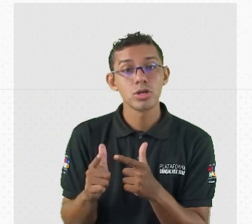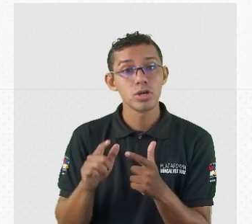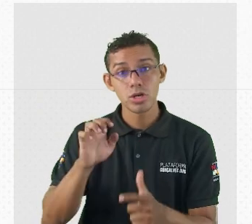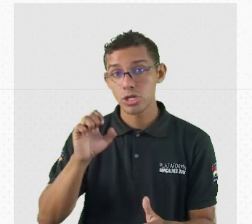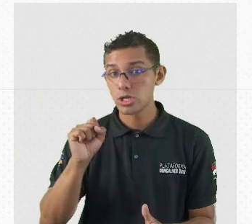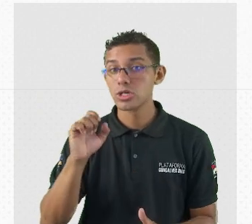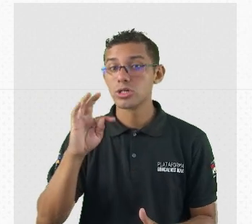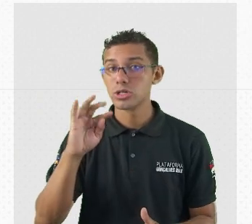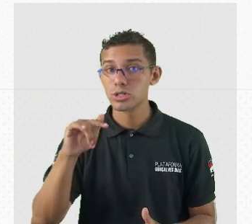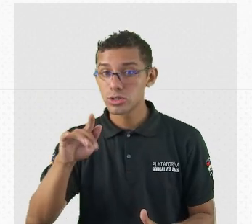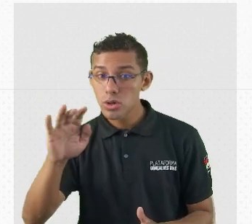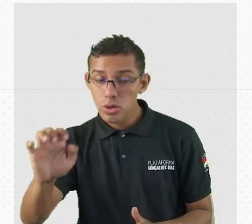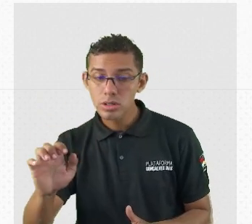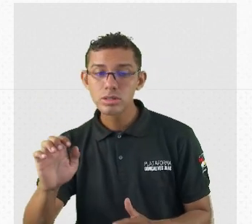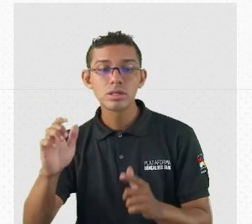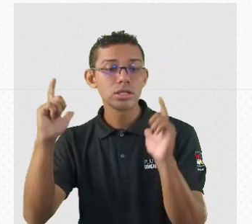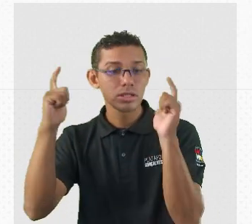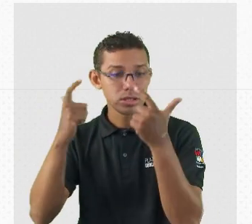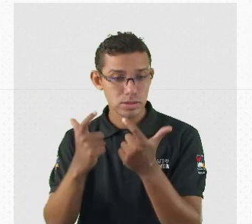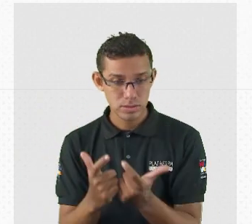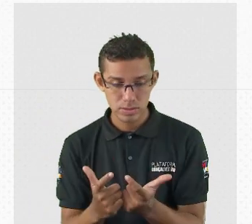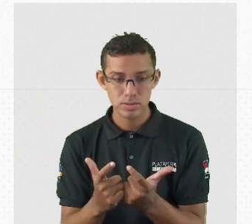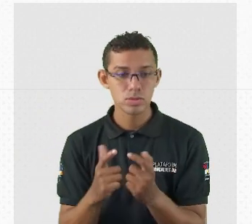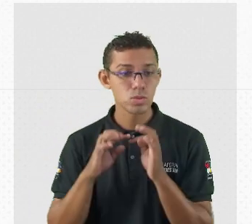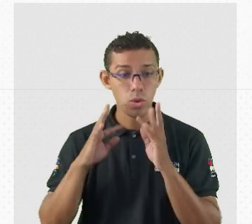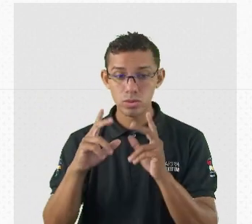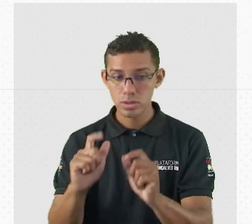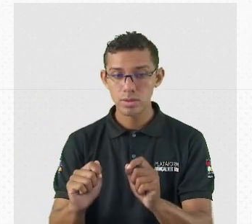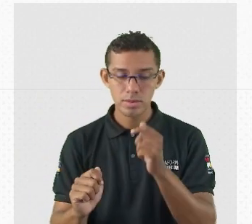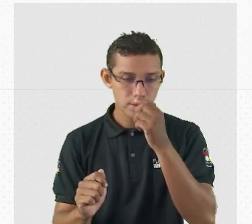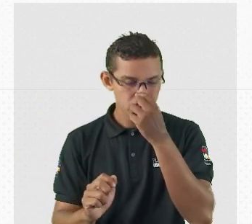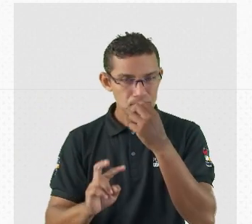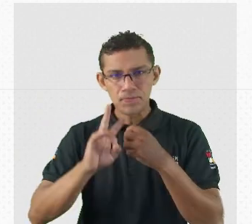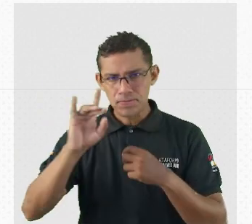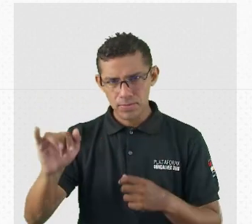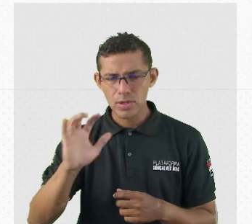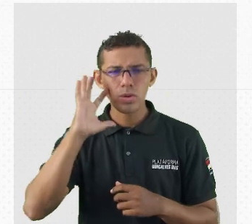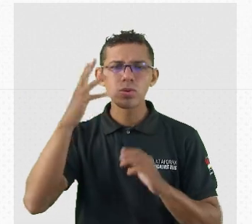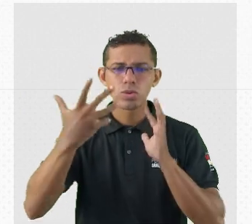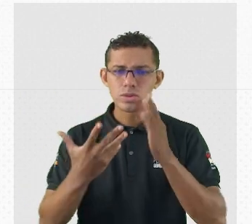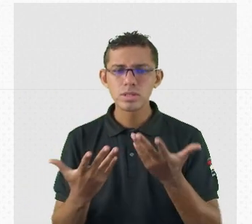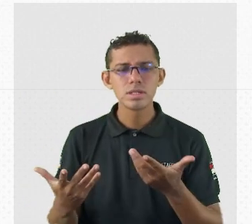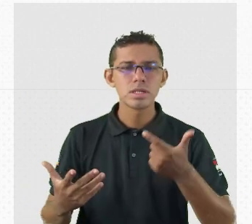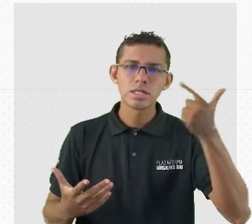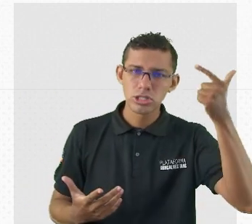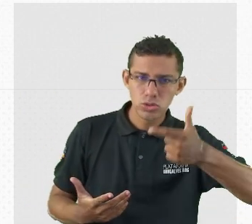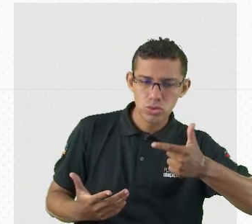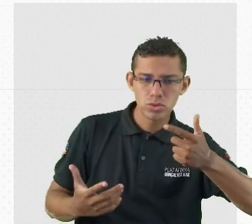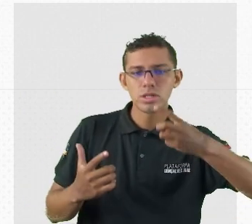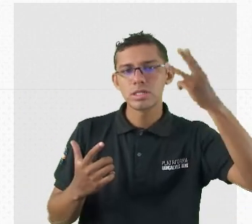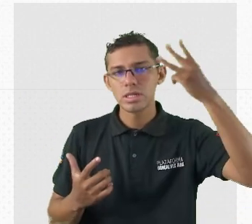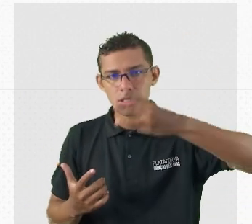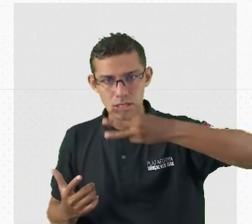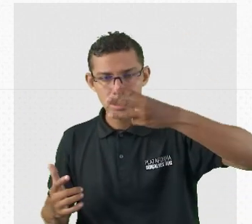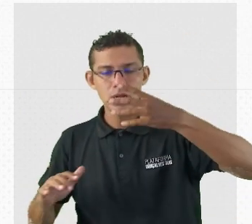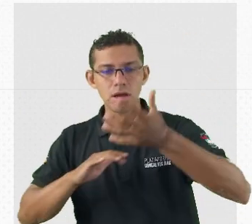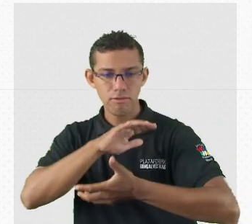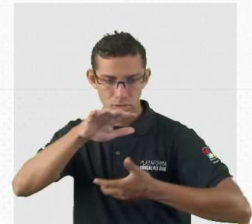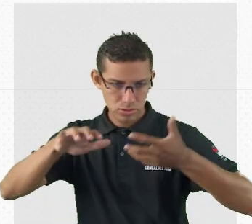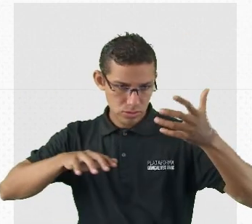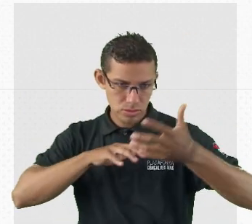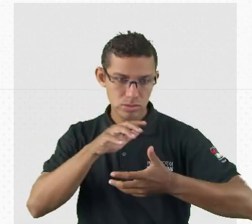leva à desvalorização do produto total. Isso vai acontecer, gente, entre a segunda e a terceira revolução. O